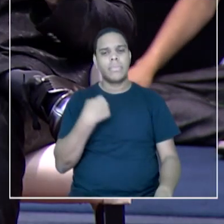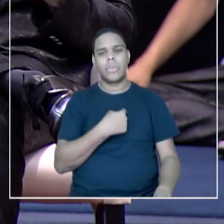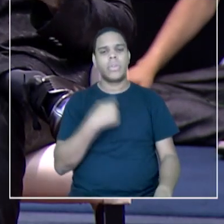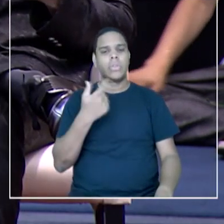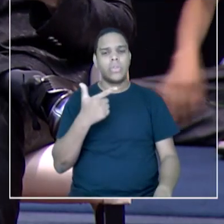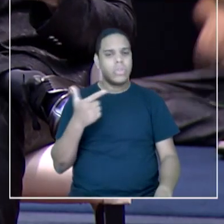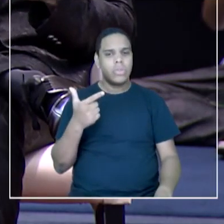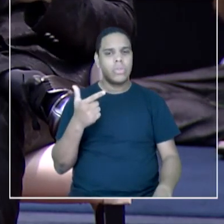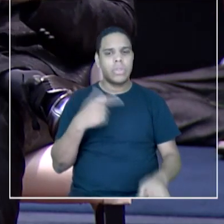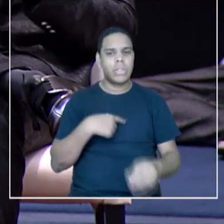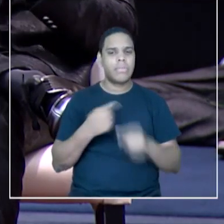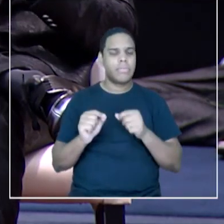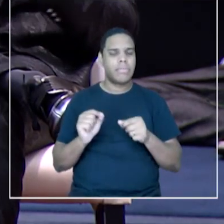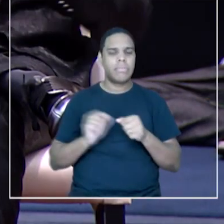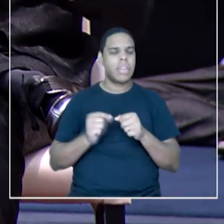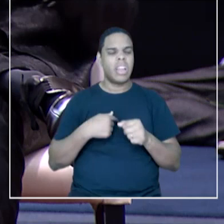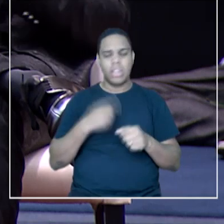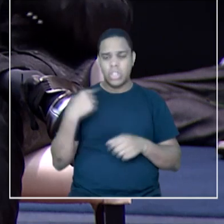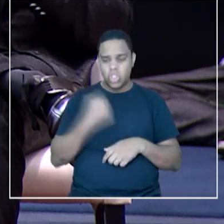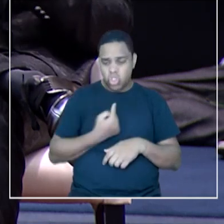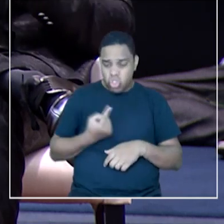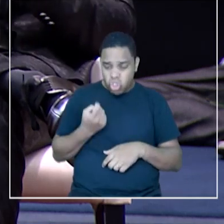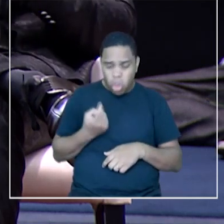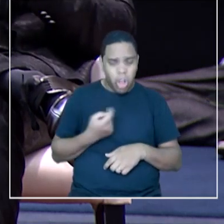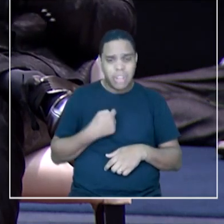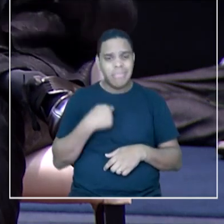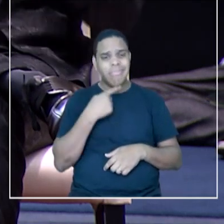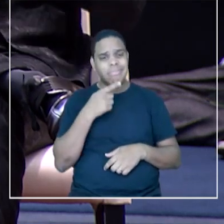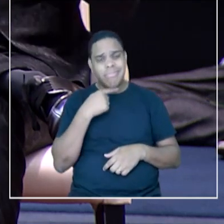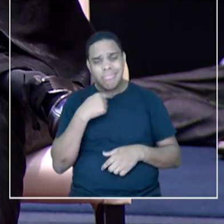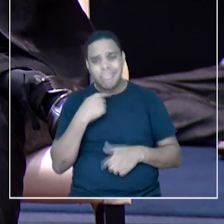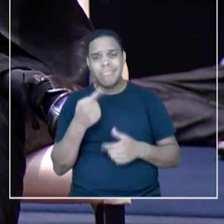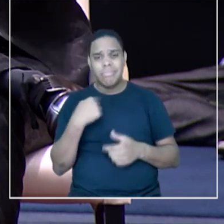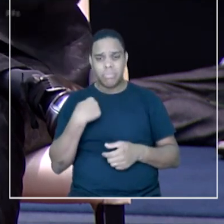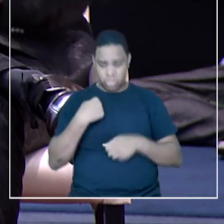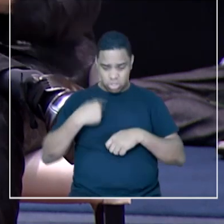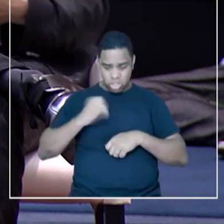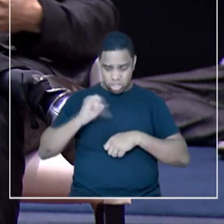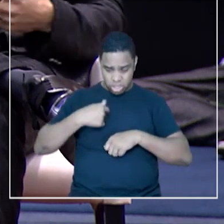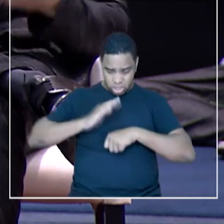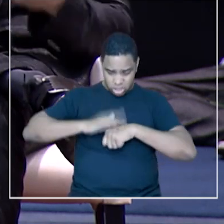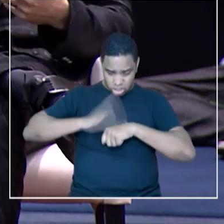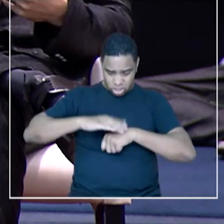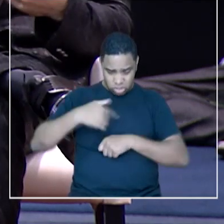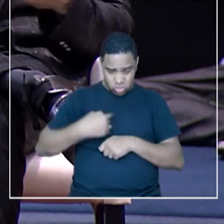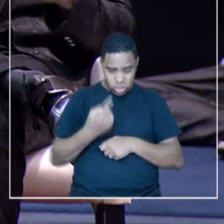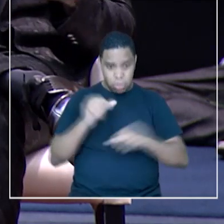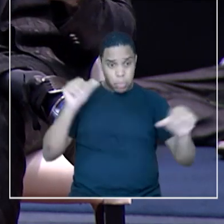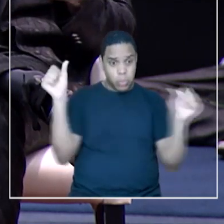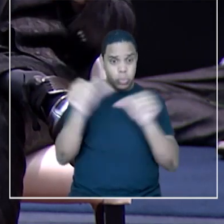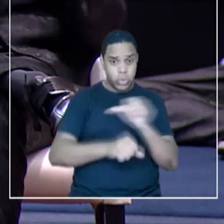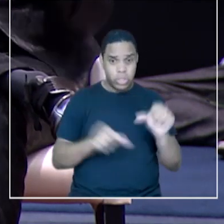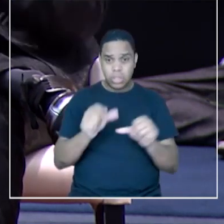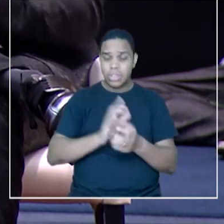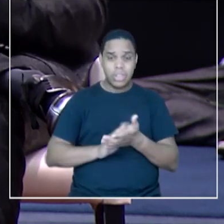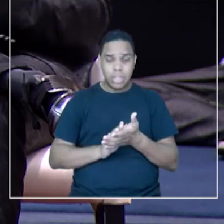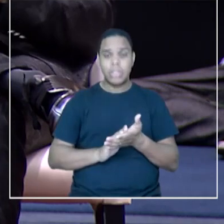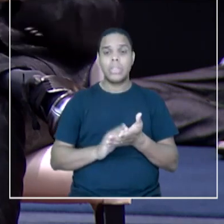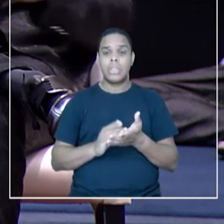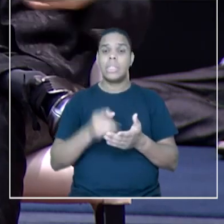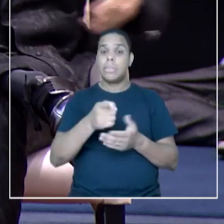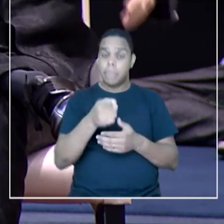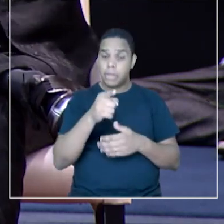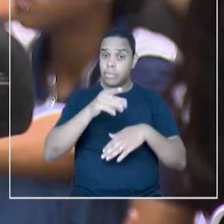de expressão, né? A gente a minha atitude não vai fazer diferença no mundo, mas vai sim, às vezes precisa somente do seu